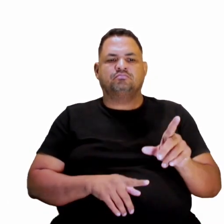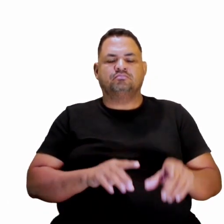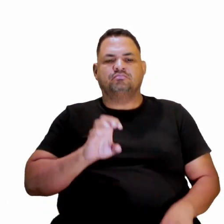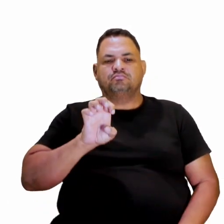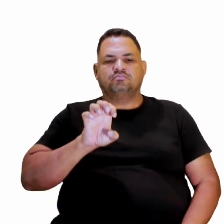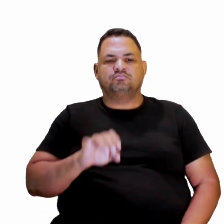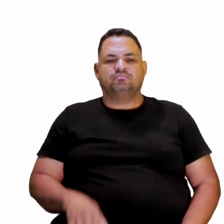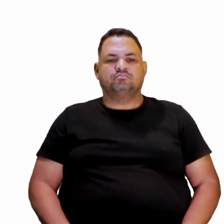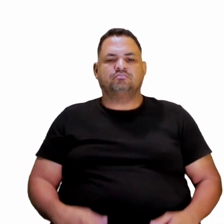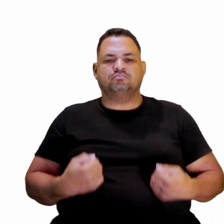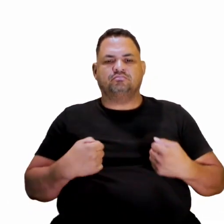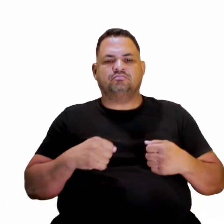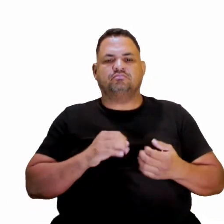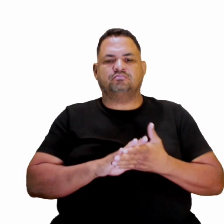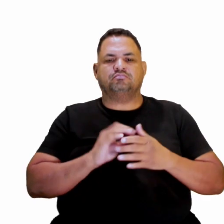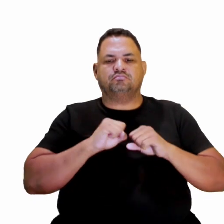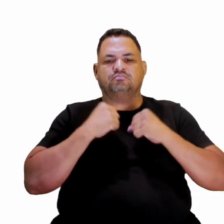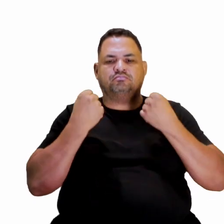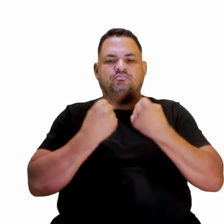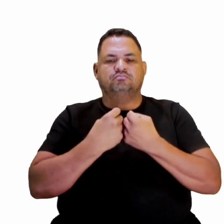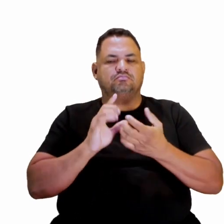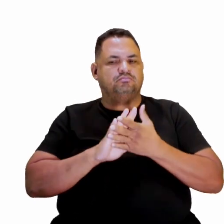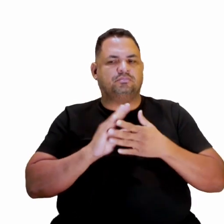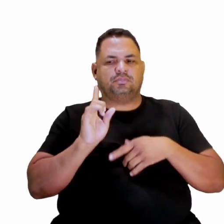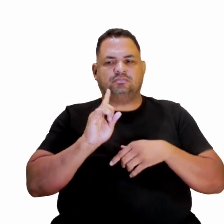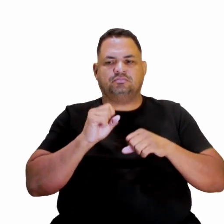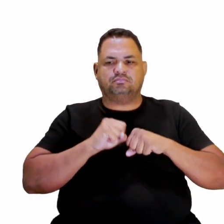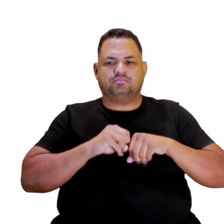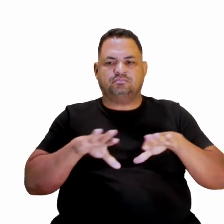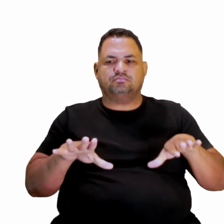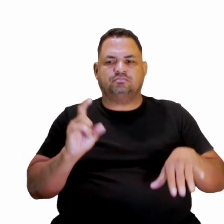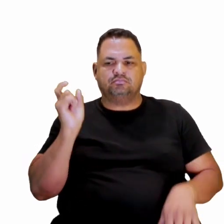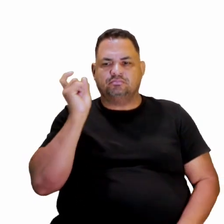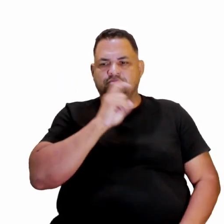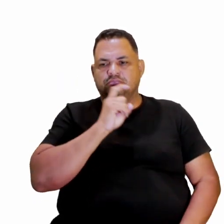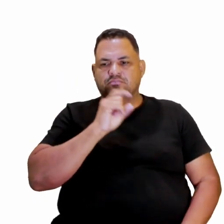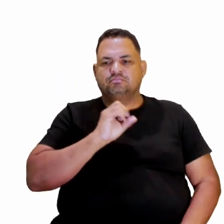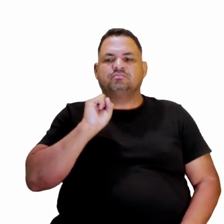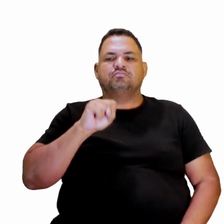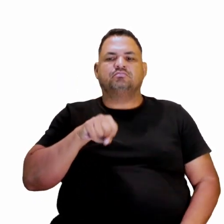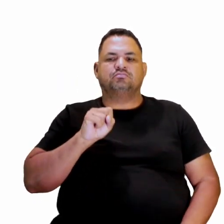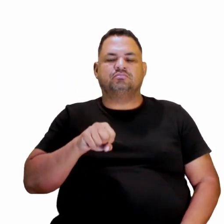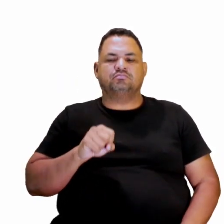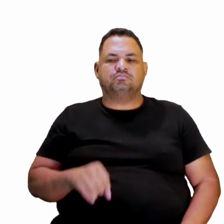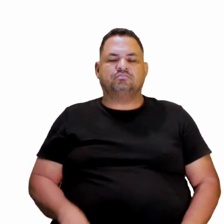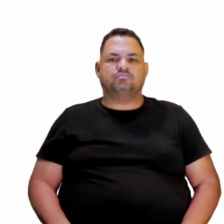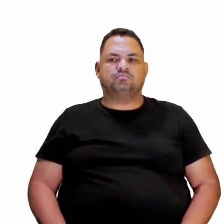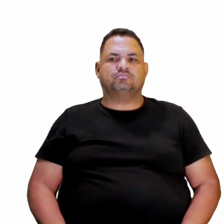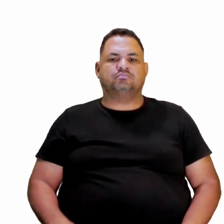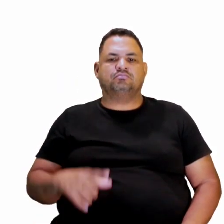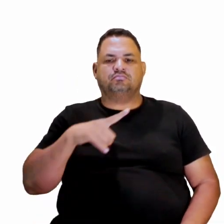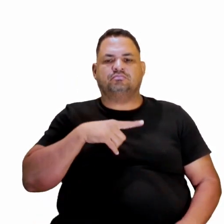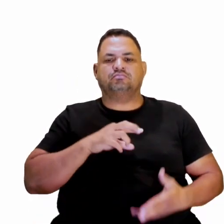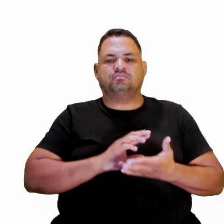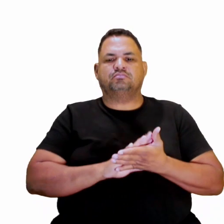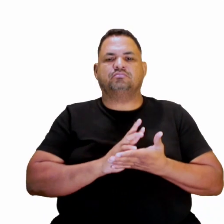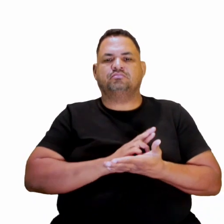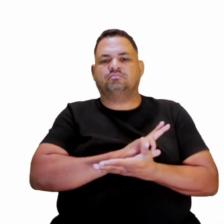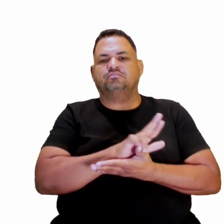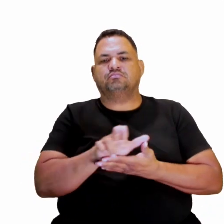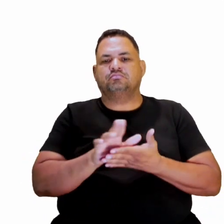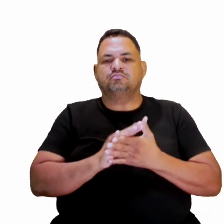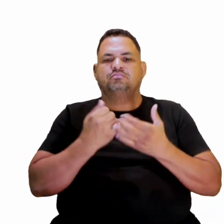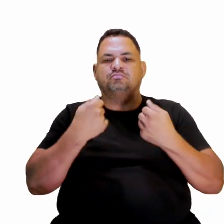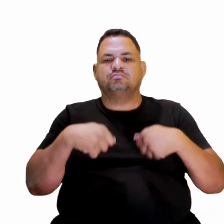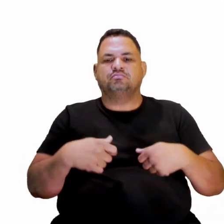as possibilidades de seminários não são abrangentes? Mentira, elas são abrangentes sim.